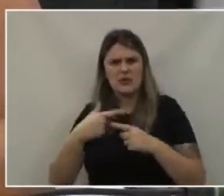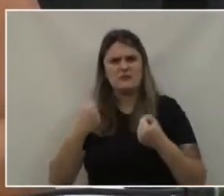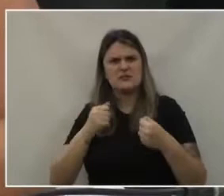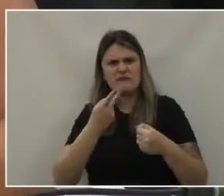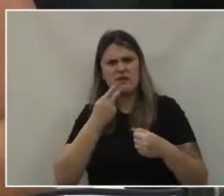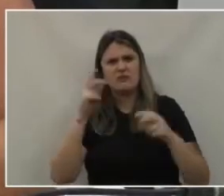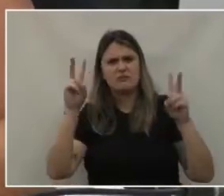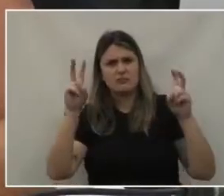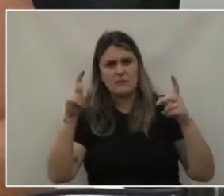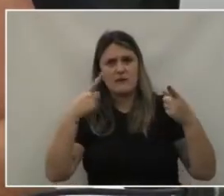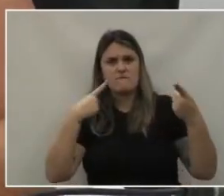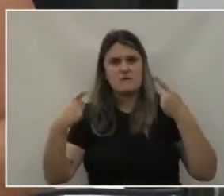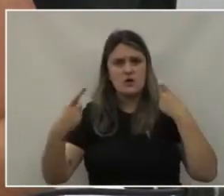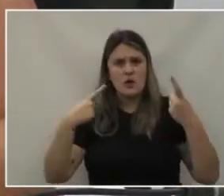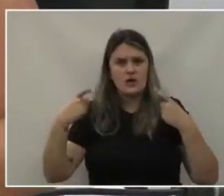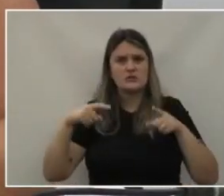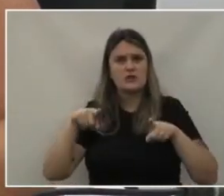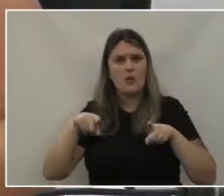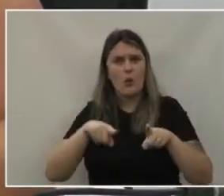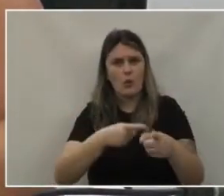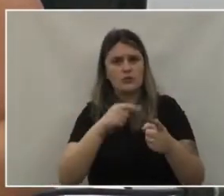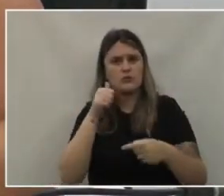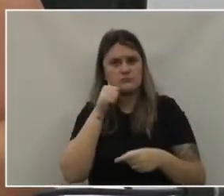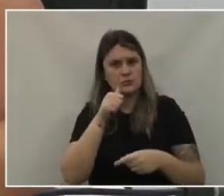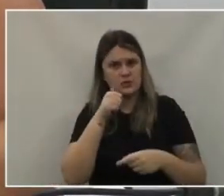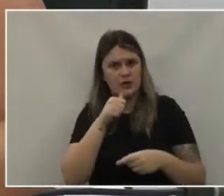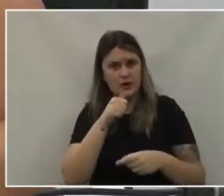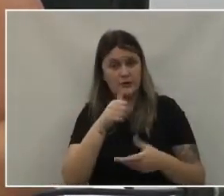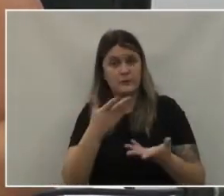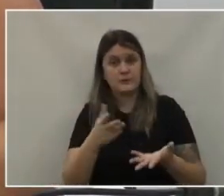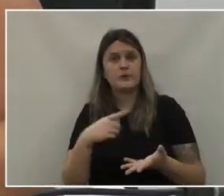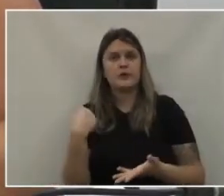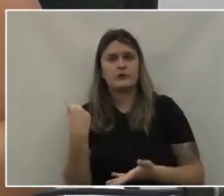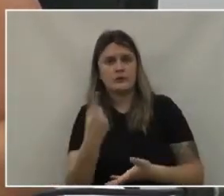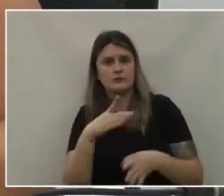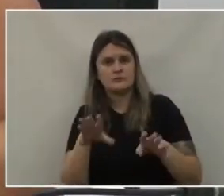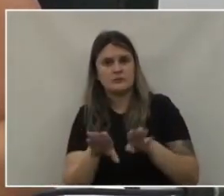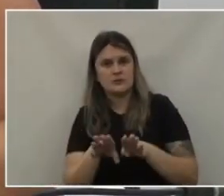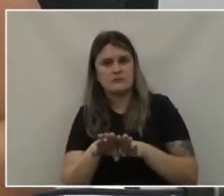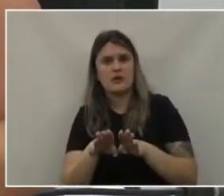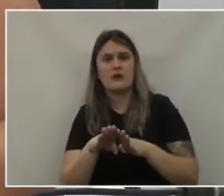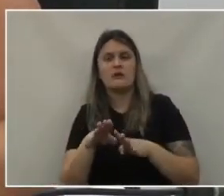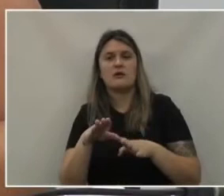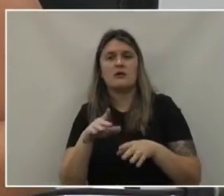feminina, que é o tema principal dessas ações, a gente tem muita